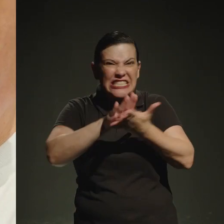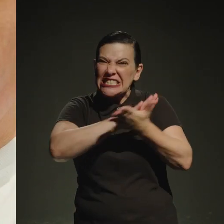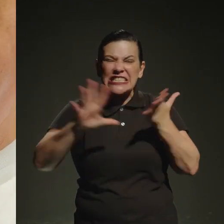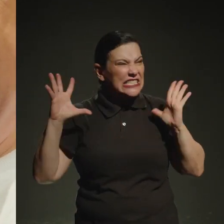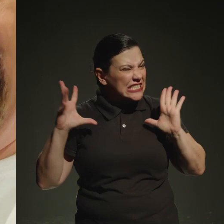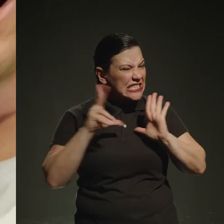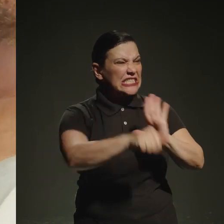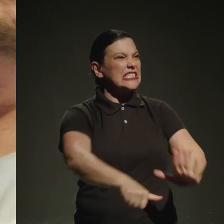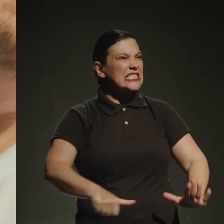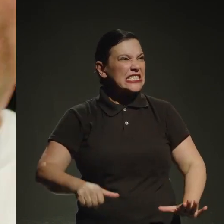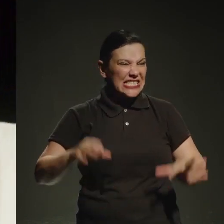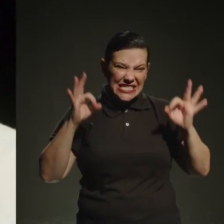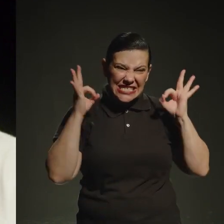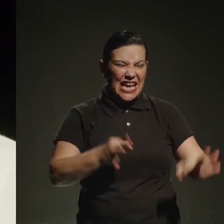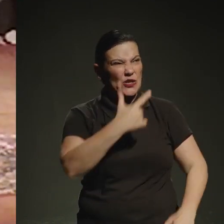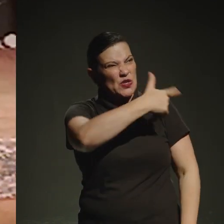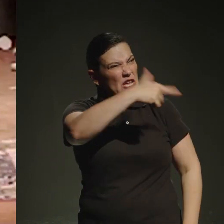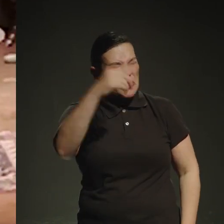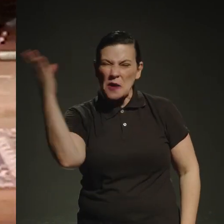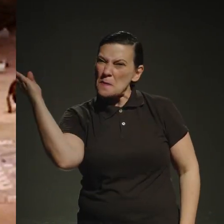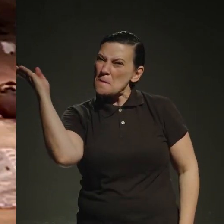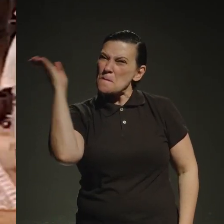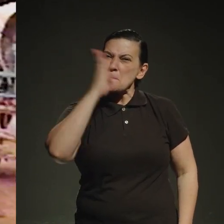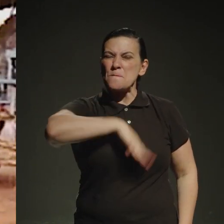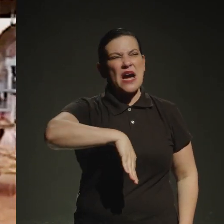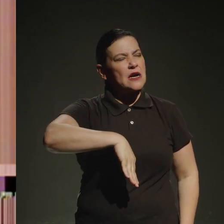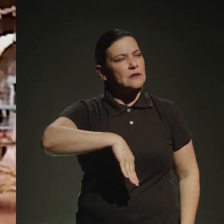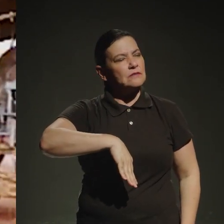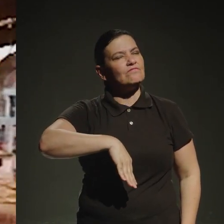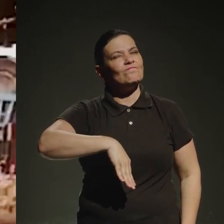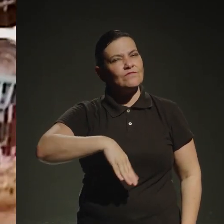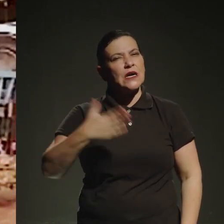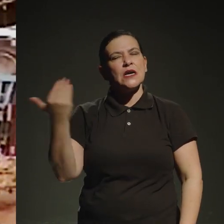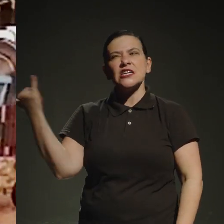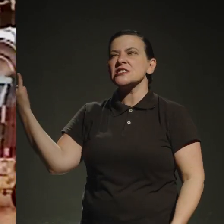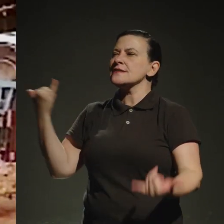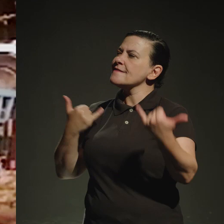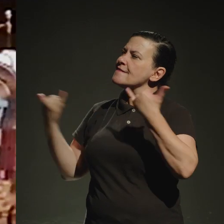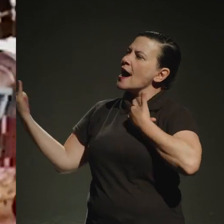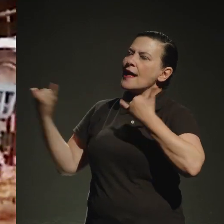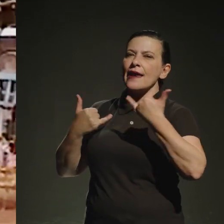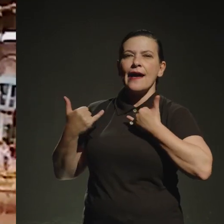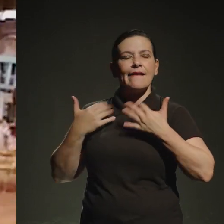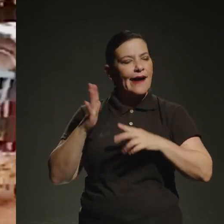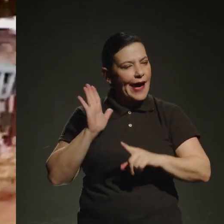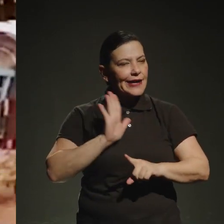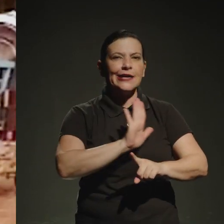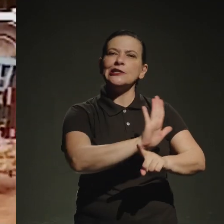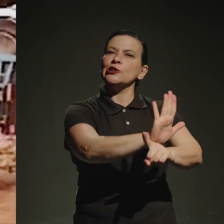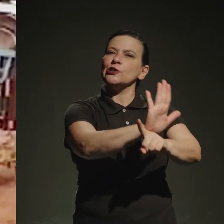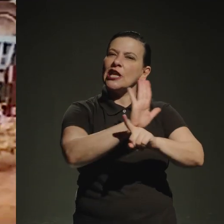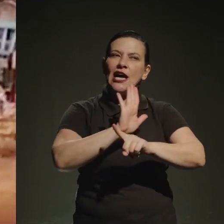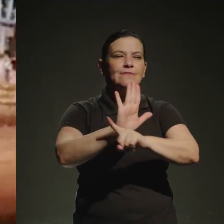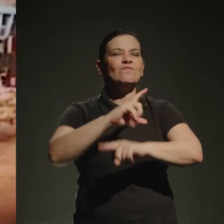mal! Ah, bem que me diziam! Fazei o bem, mas olhai a quem! Ninguém